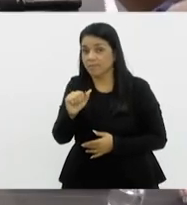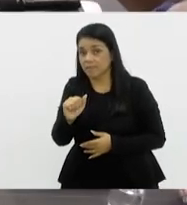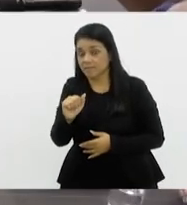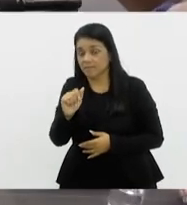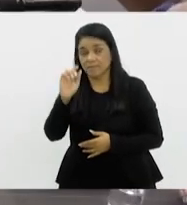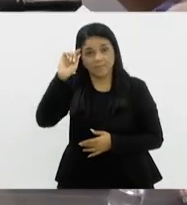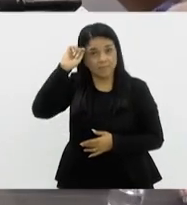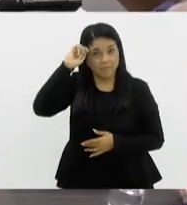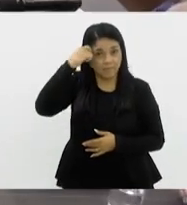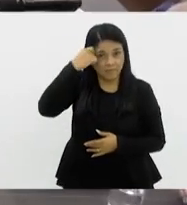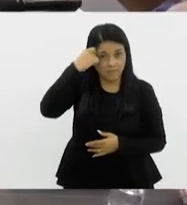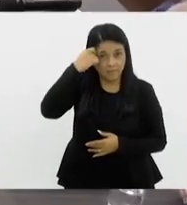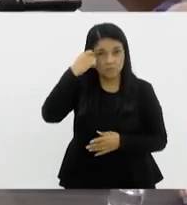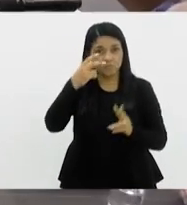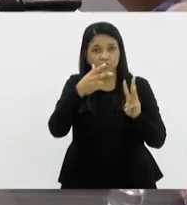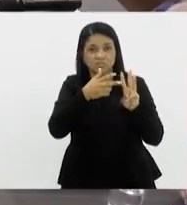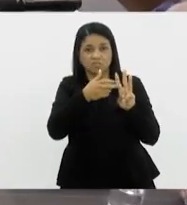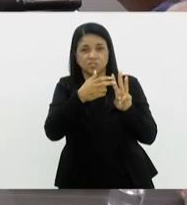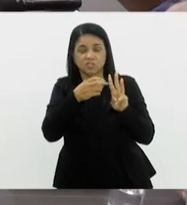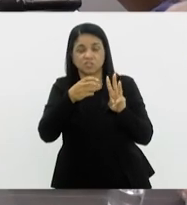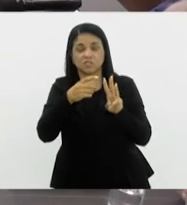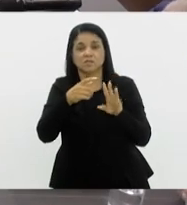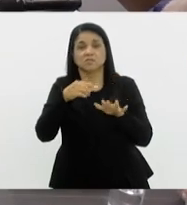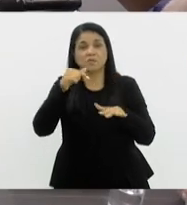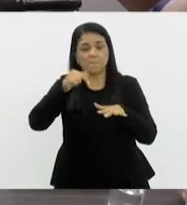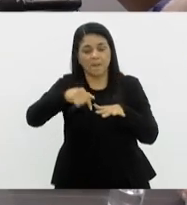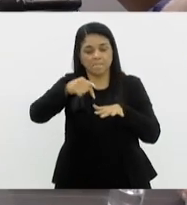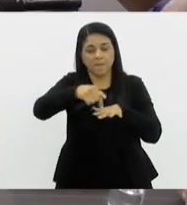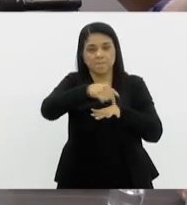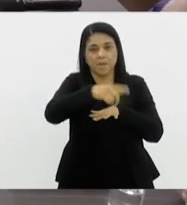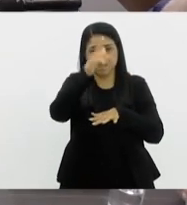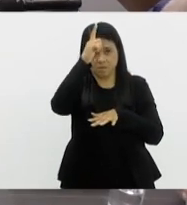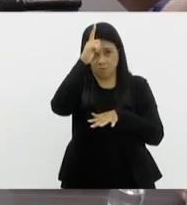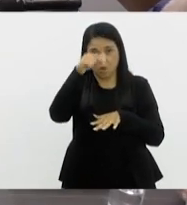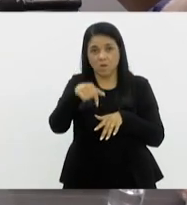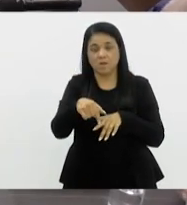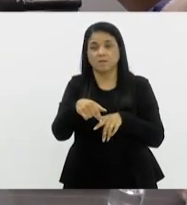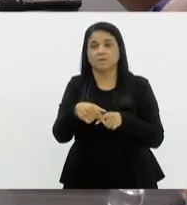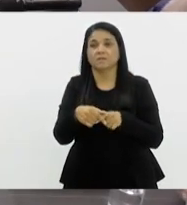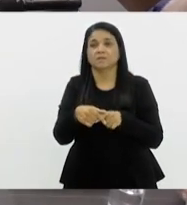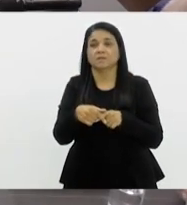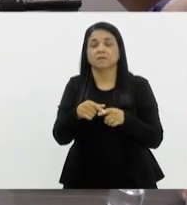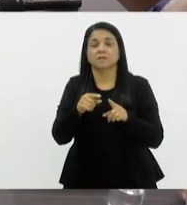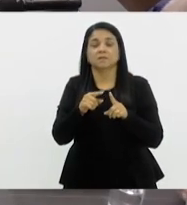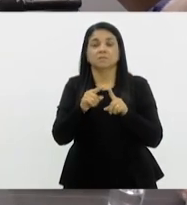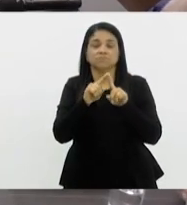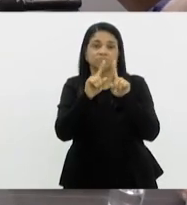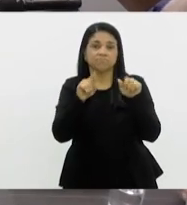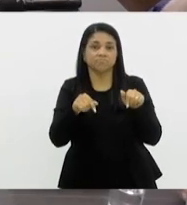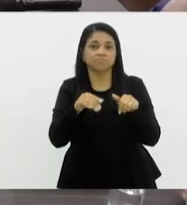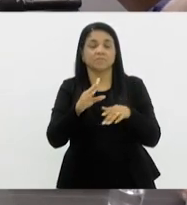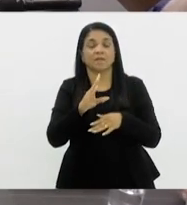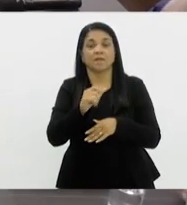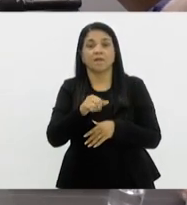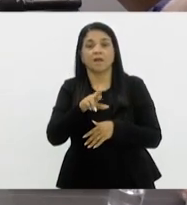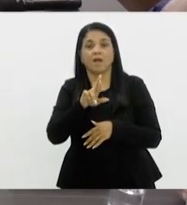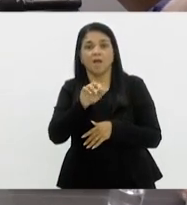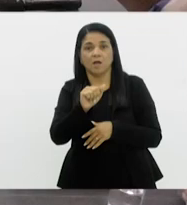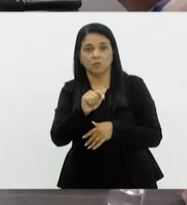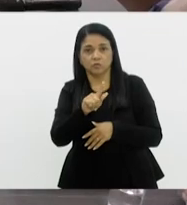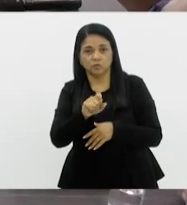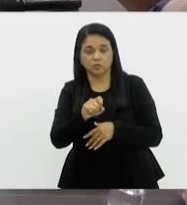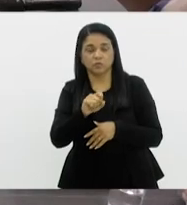para pessoas negras, indígenas, quilombolas, em cargos comissionados. É um projeto 40, é o 49 da pauta.